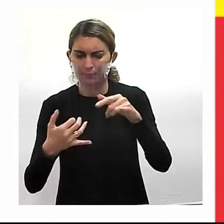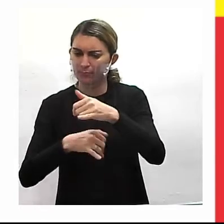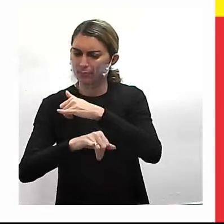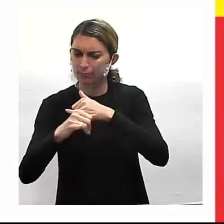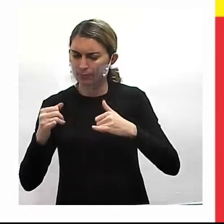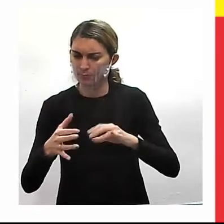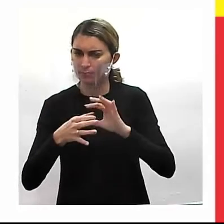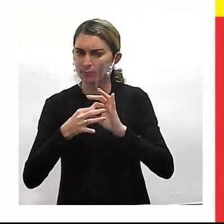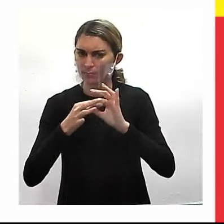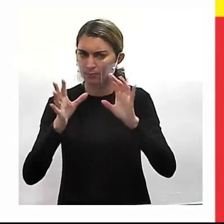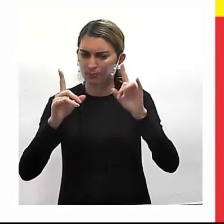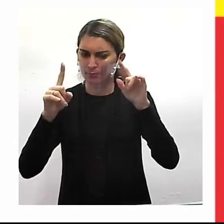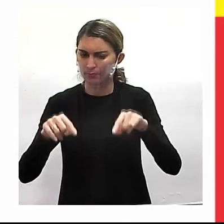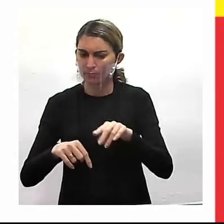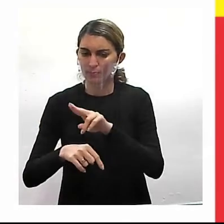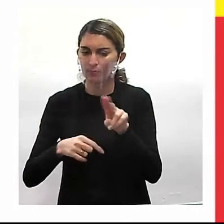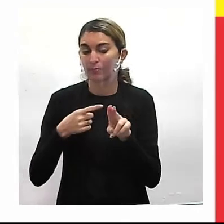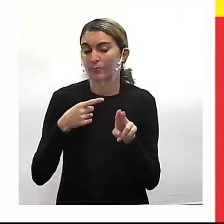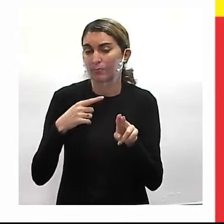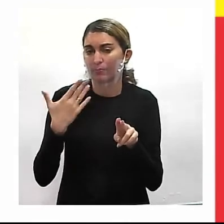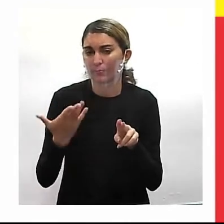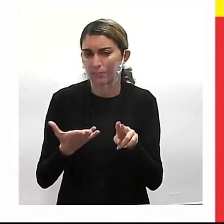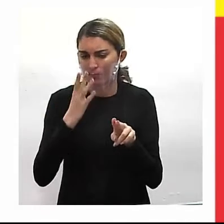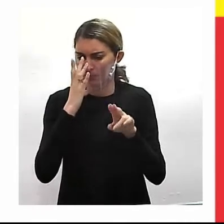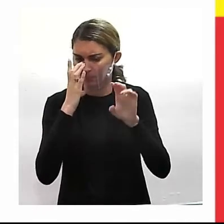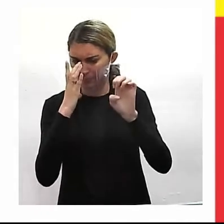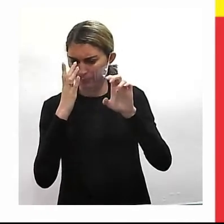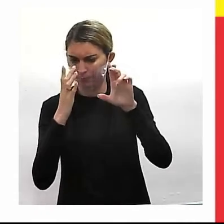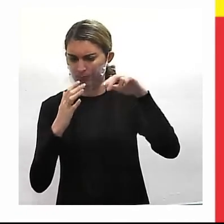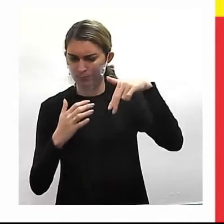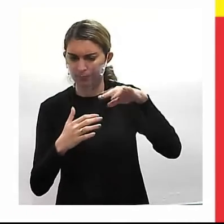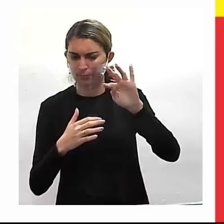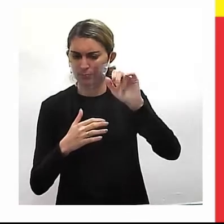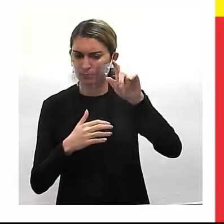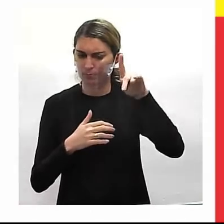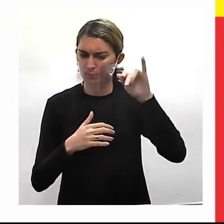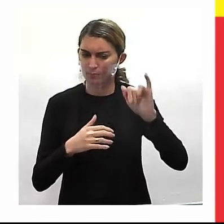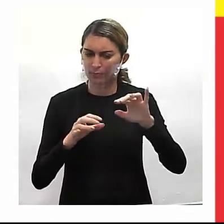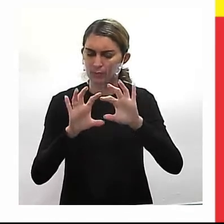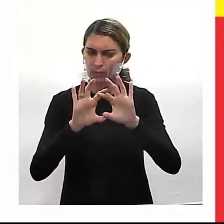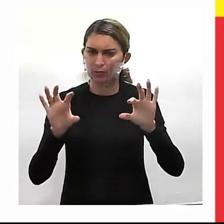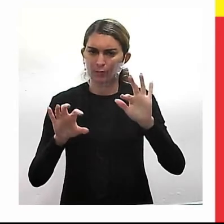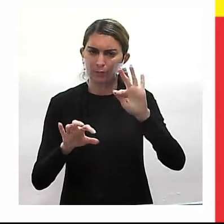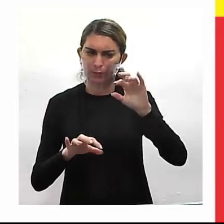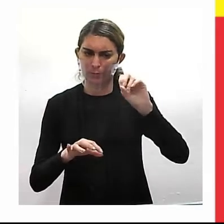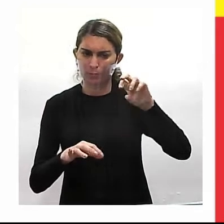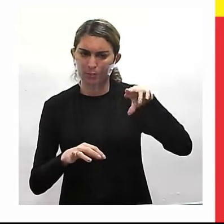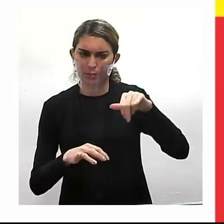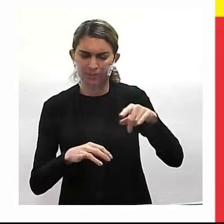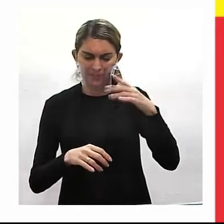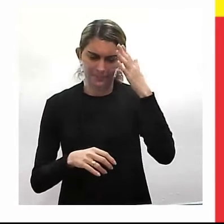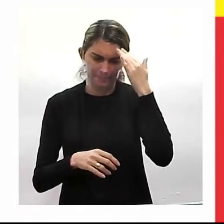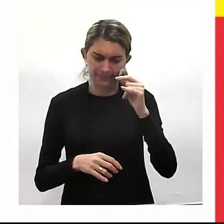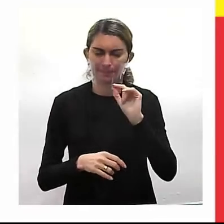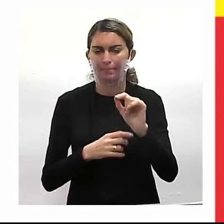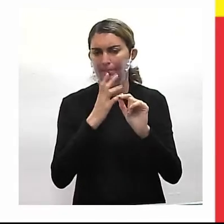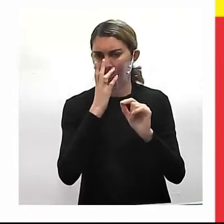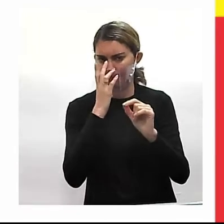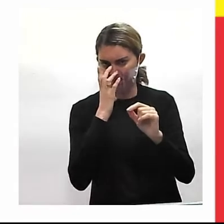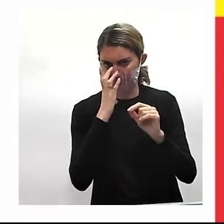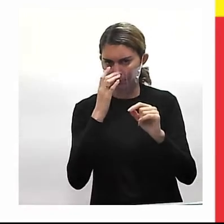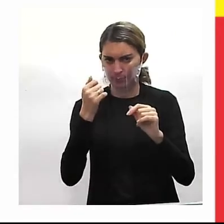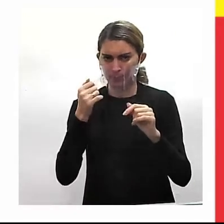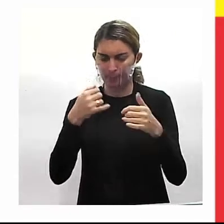energia liberada é chamada de entalpia de formação. Bom, entalpia de formação a gente sabe que é a